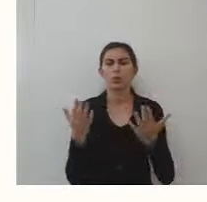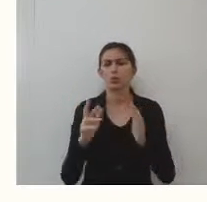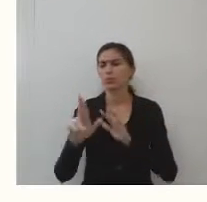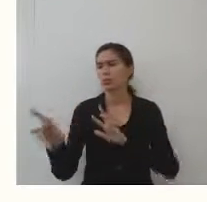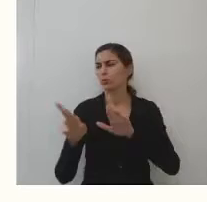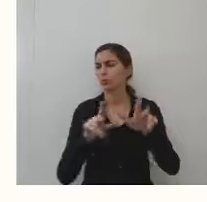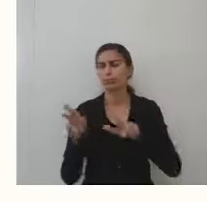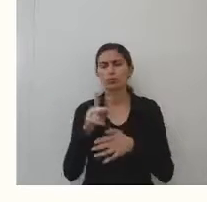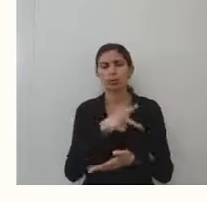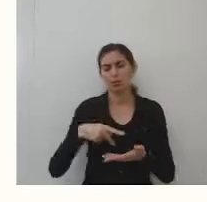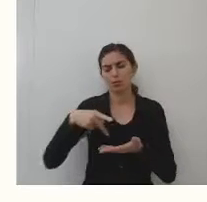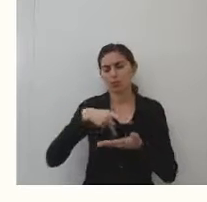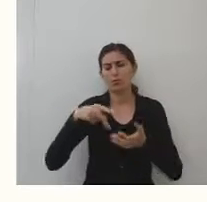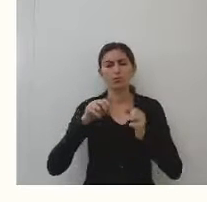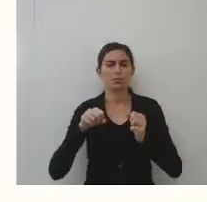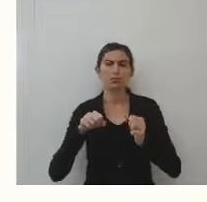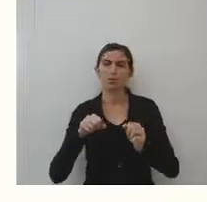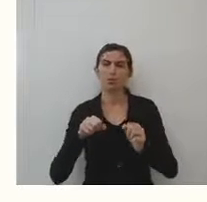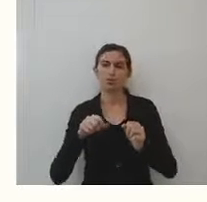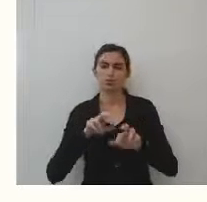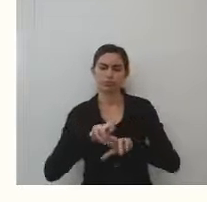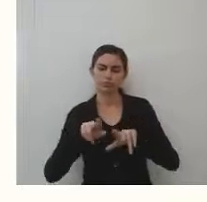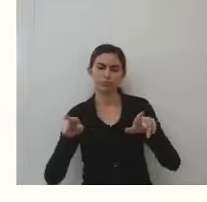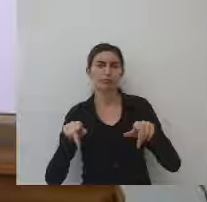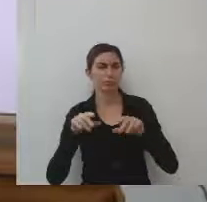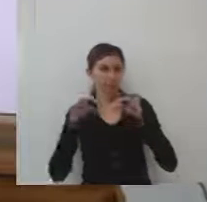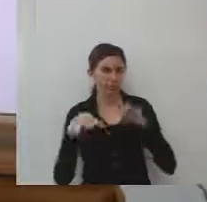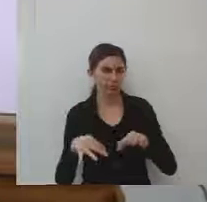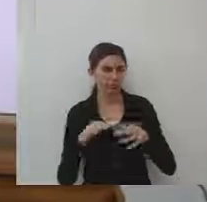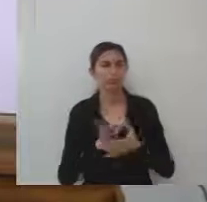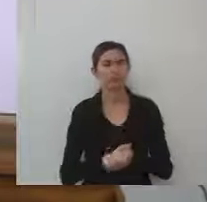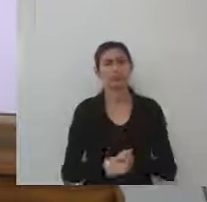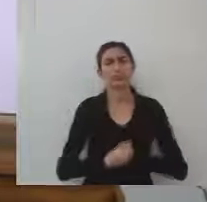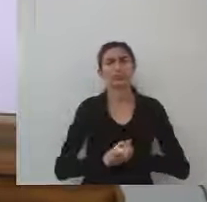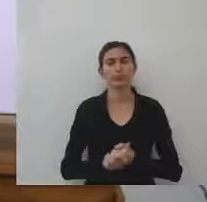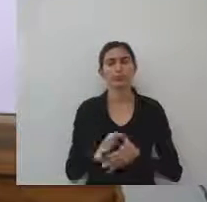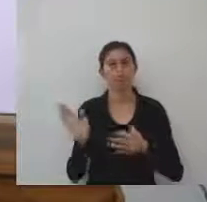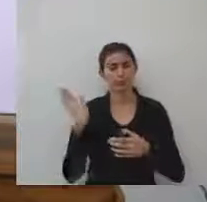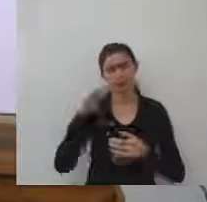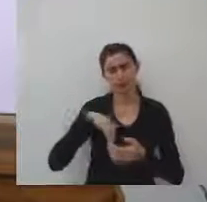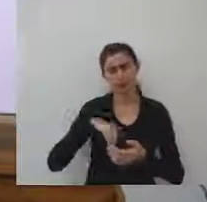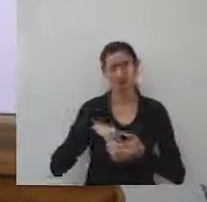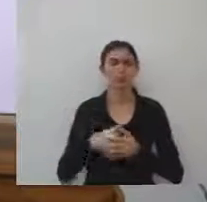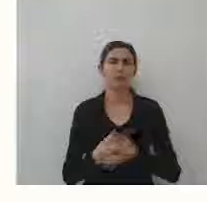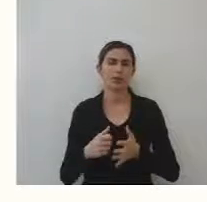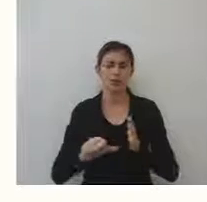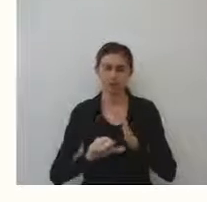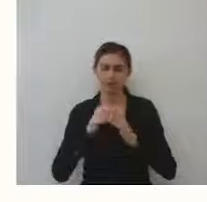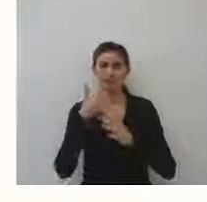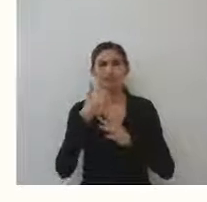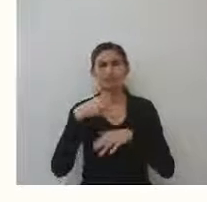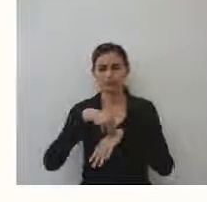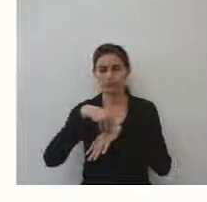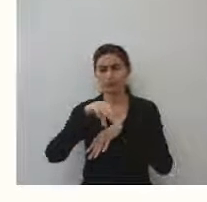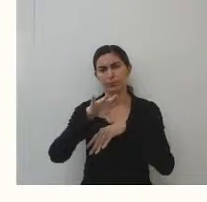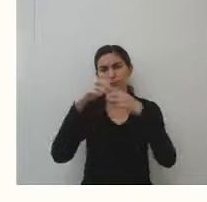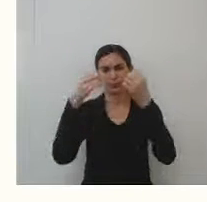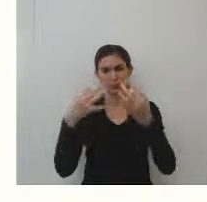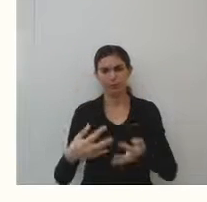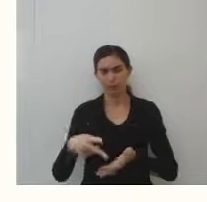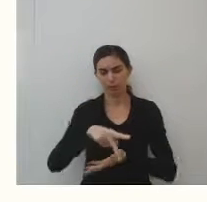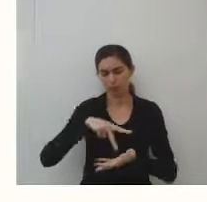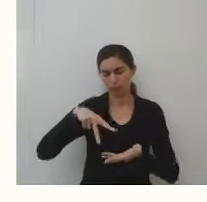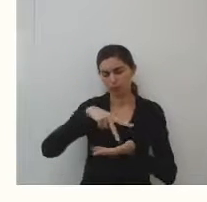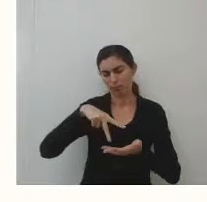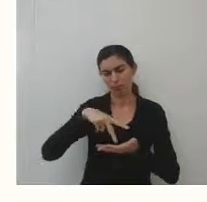qual a dança ele pode atuar. Tá certo? Vamos lá. Primeiro, eu trouxe uma definição de dança